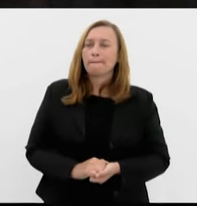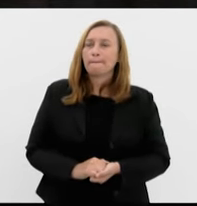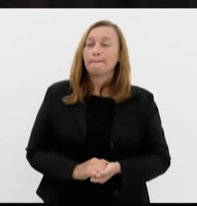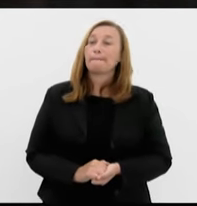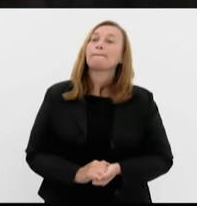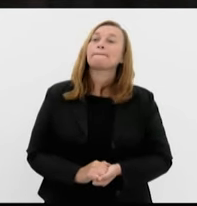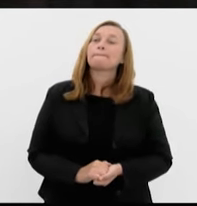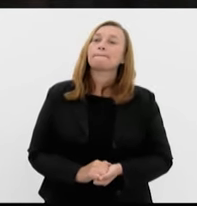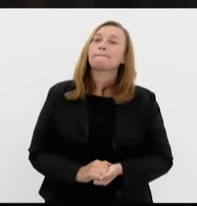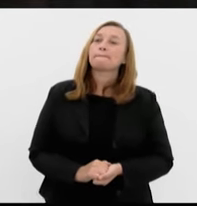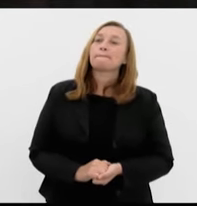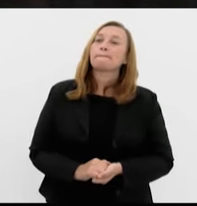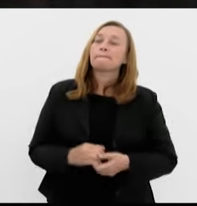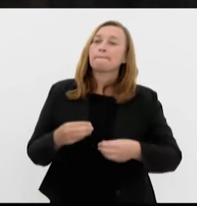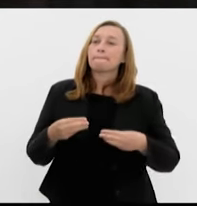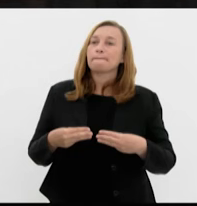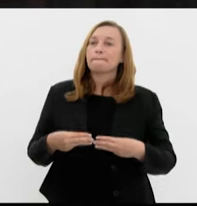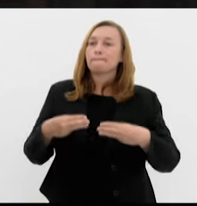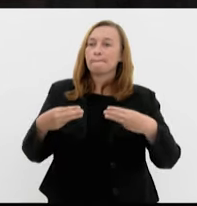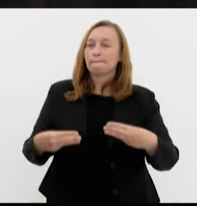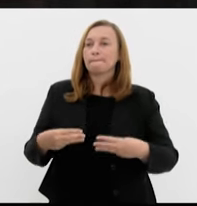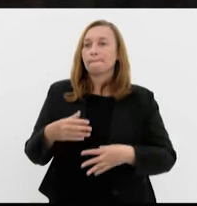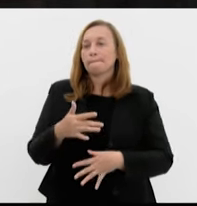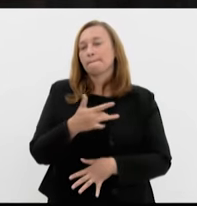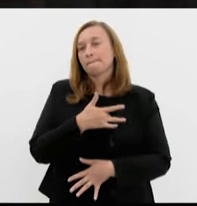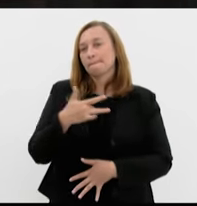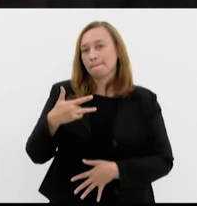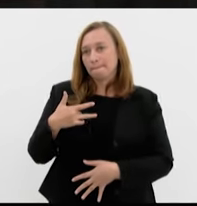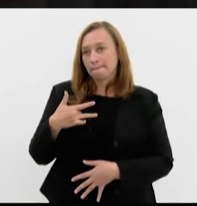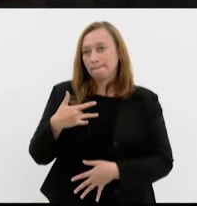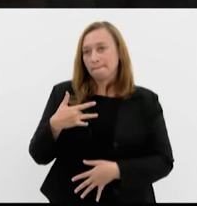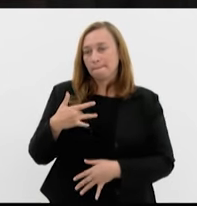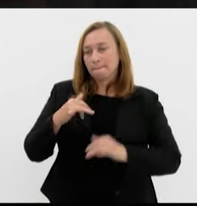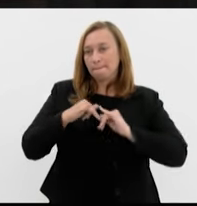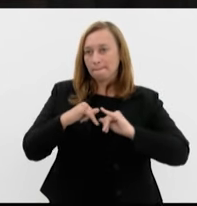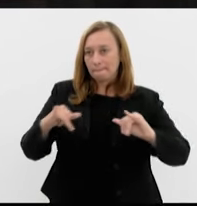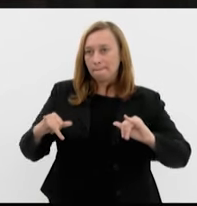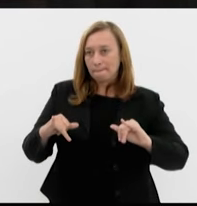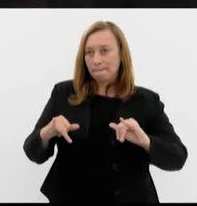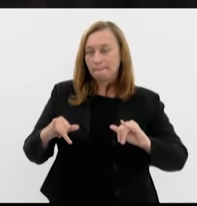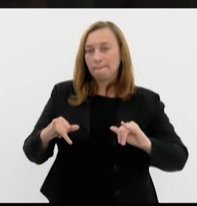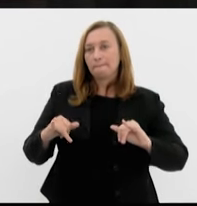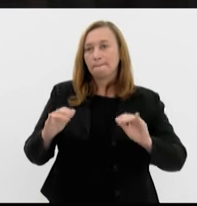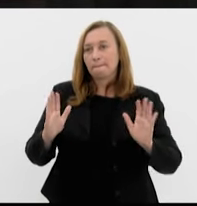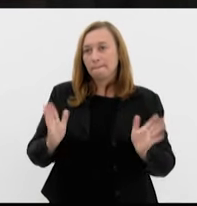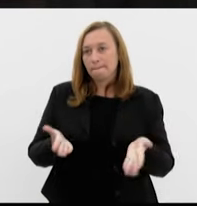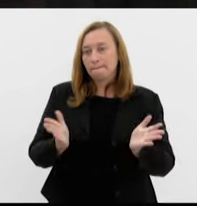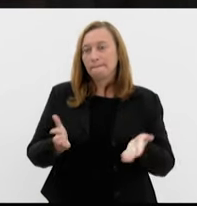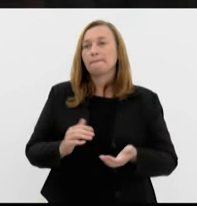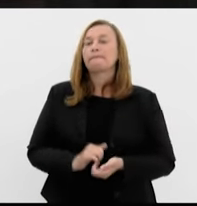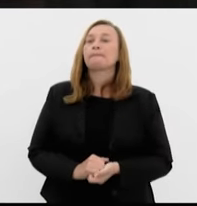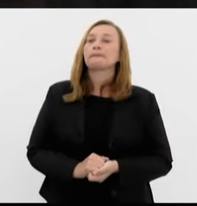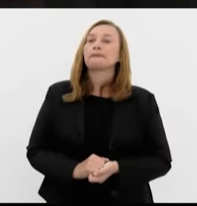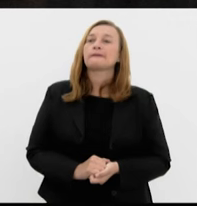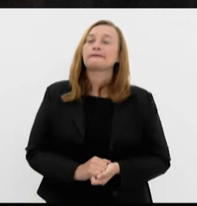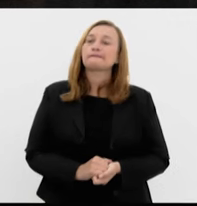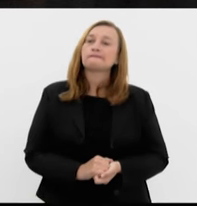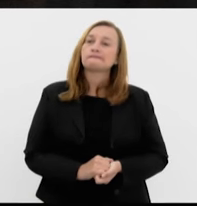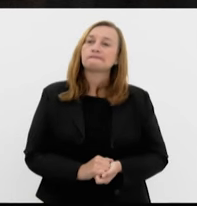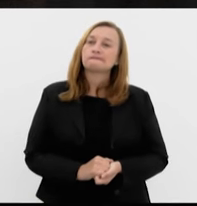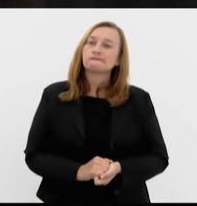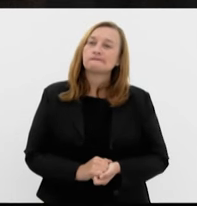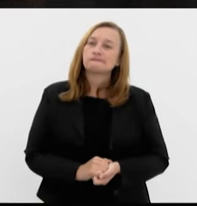Saúde Que que foi foi dada ontem hoje foi notícia que literalmente